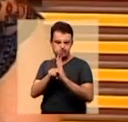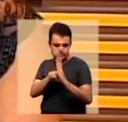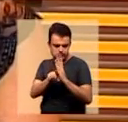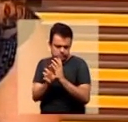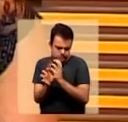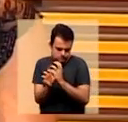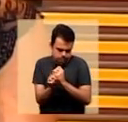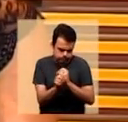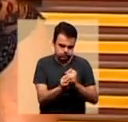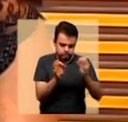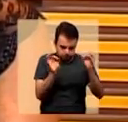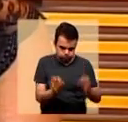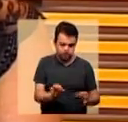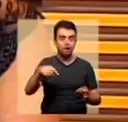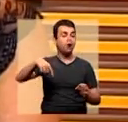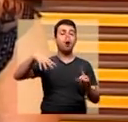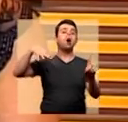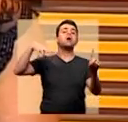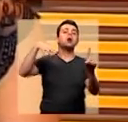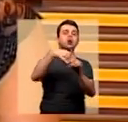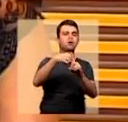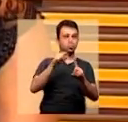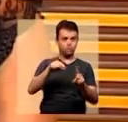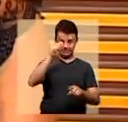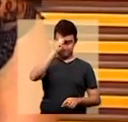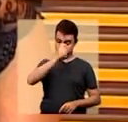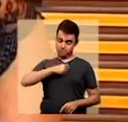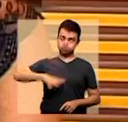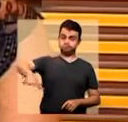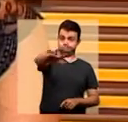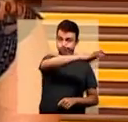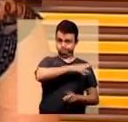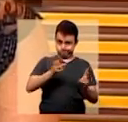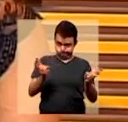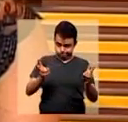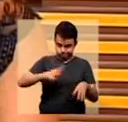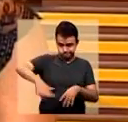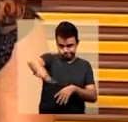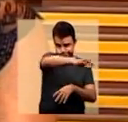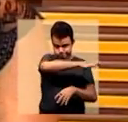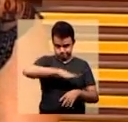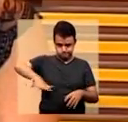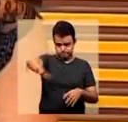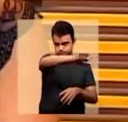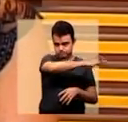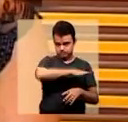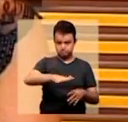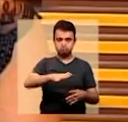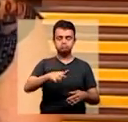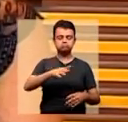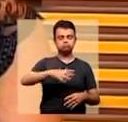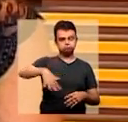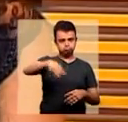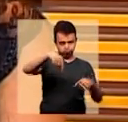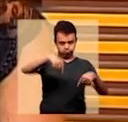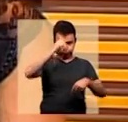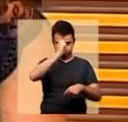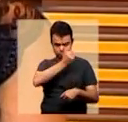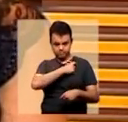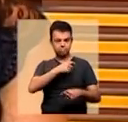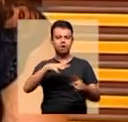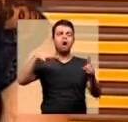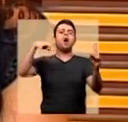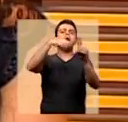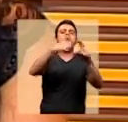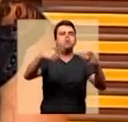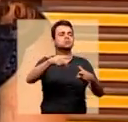tabulamos aqueles acidentes que foram ocasionados aqui no município, que são dessa responsabilidade. Então,